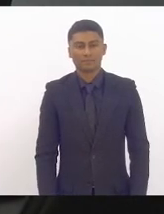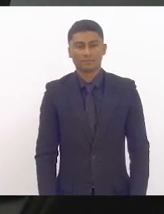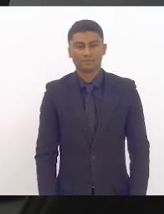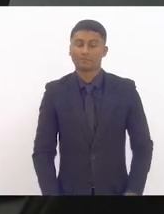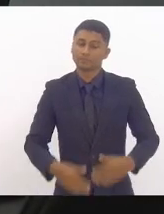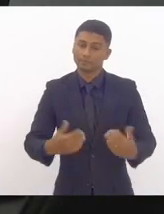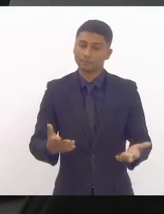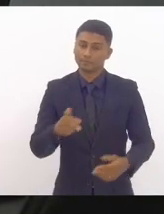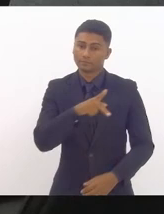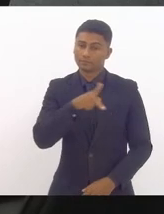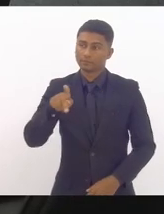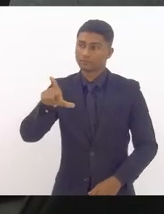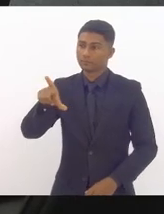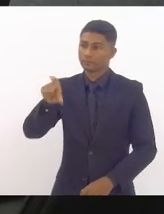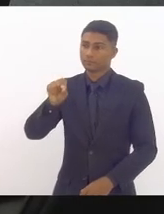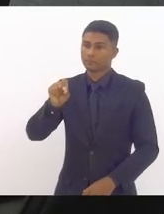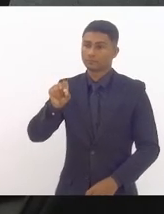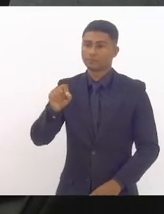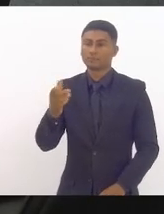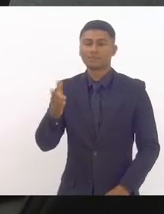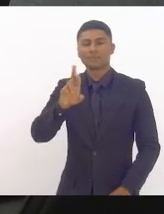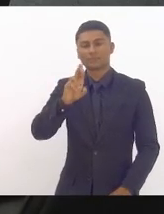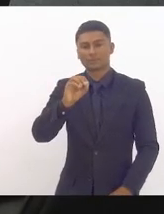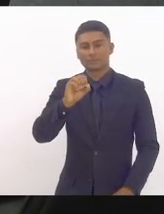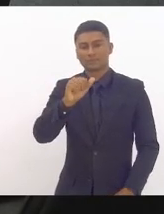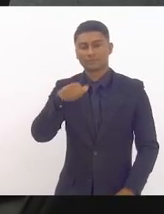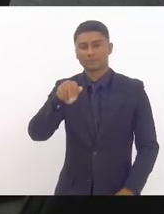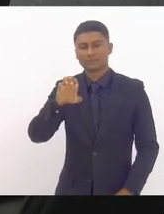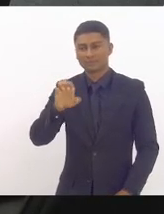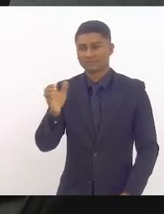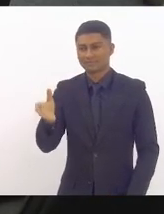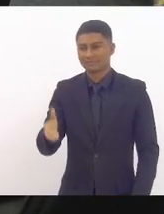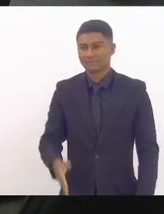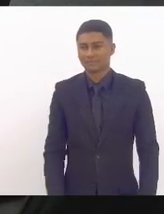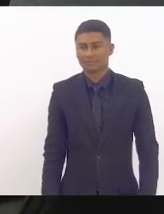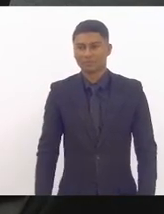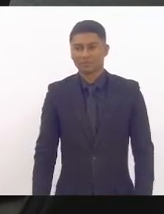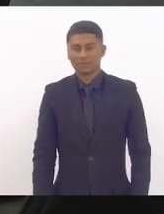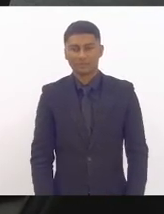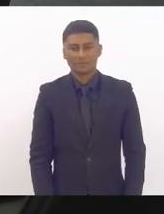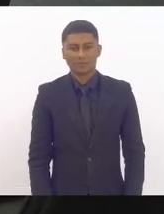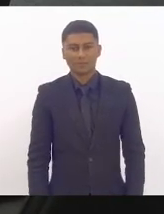Presidência designa... Ah, está aqui a deputada Rosane. Logo vi.